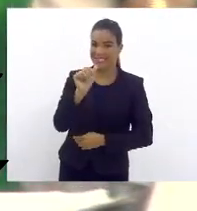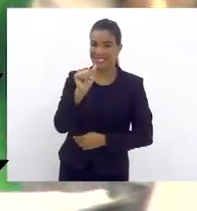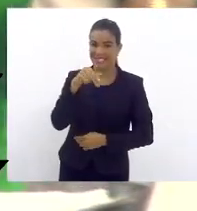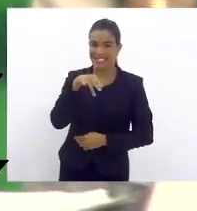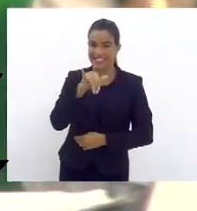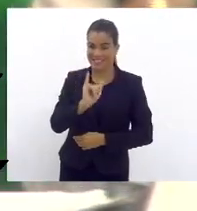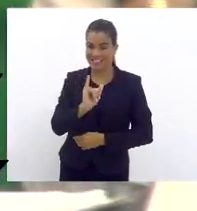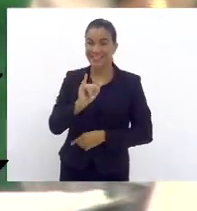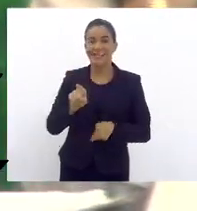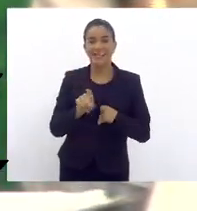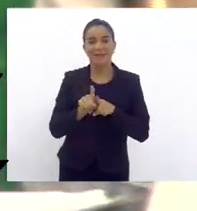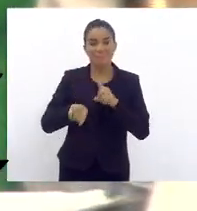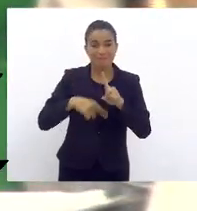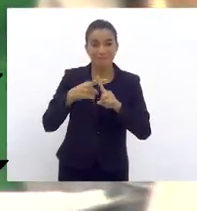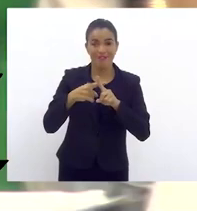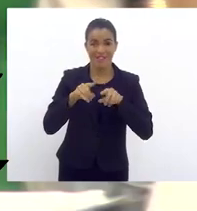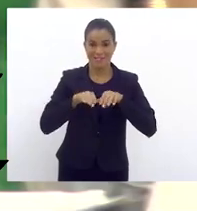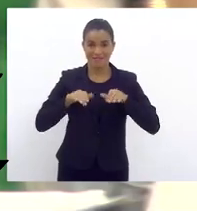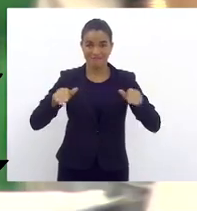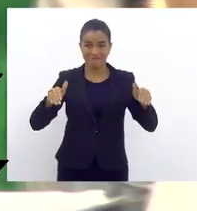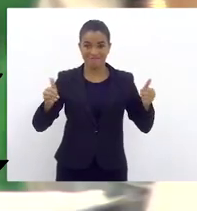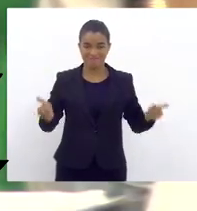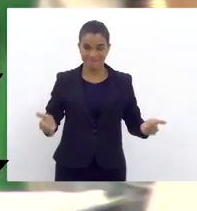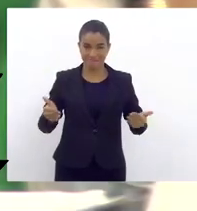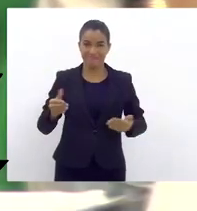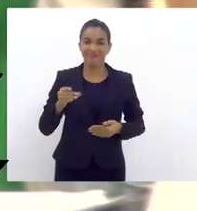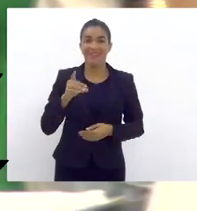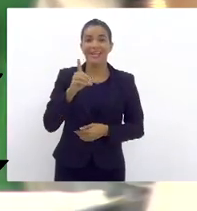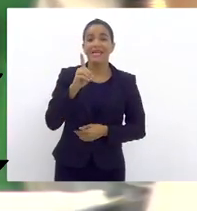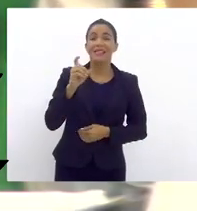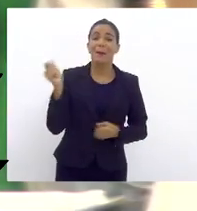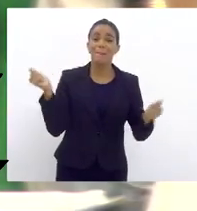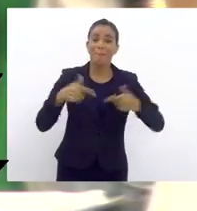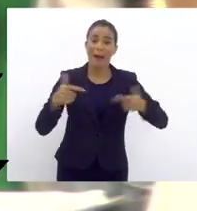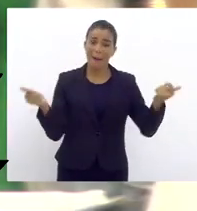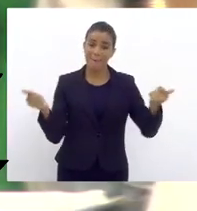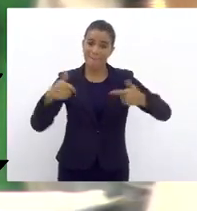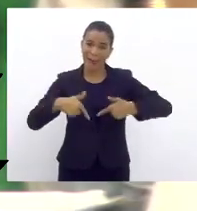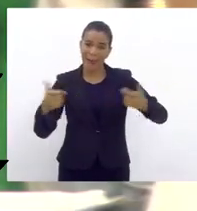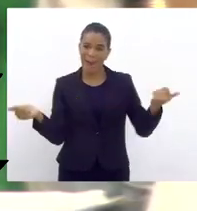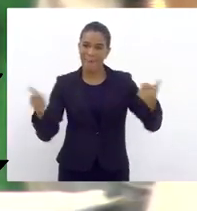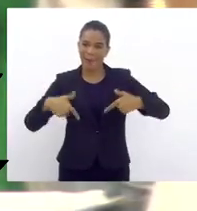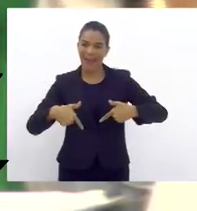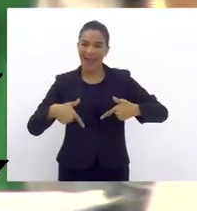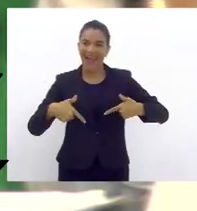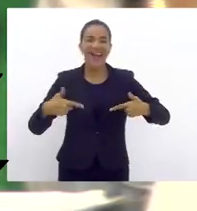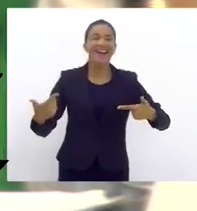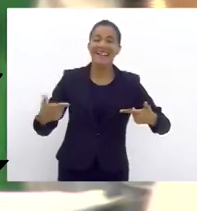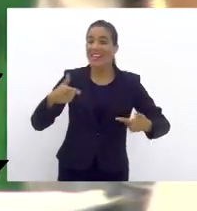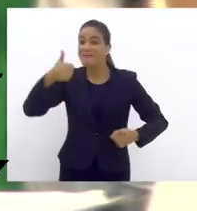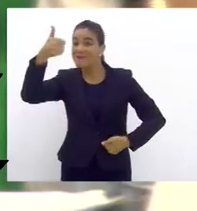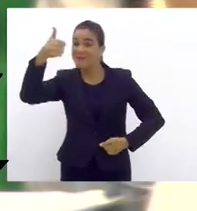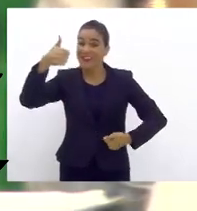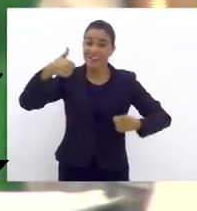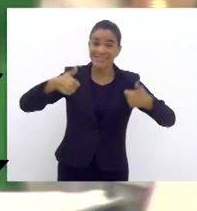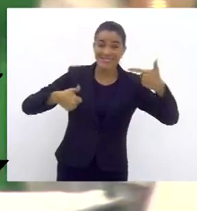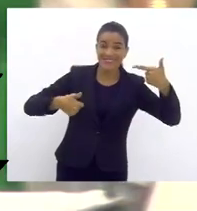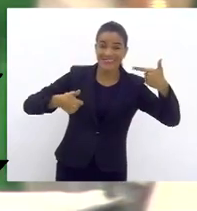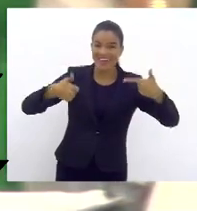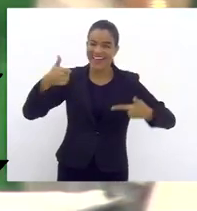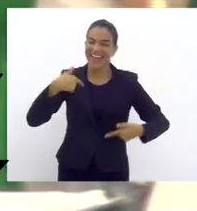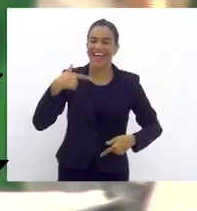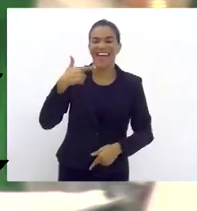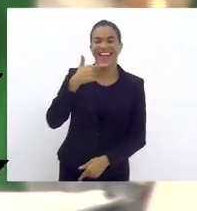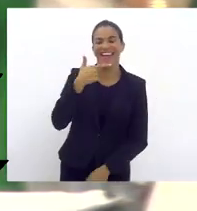do nossos oradores da mesa chamar aqui as duas danos ou tiram para o IMPA ou a Dani que chegou primeiro que a Dani